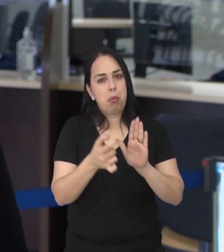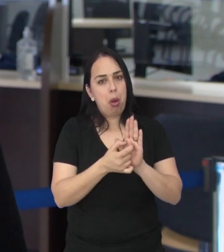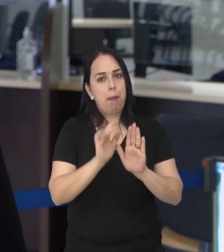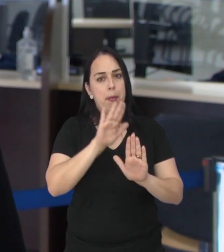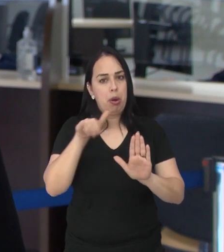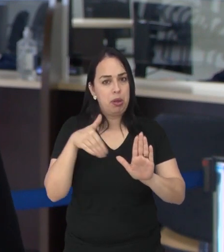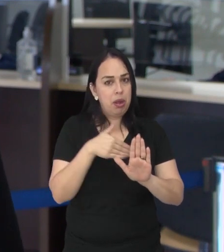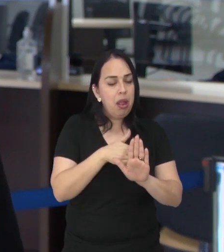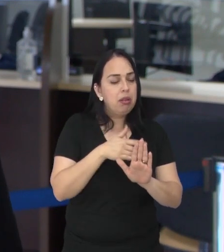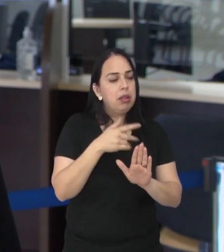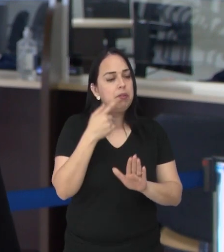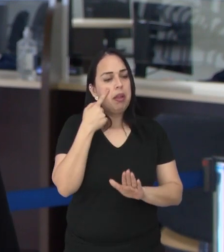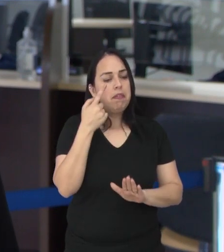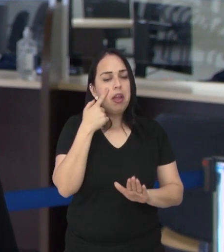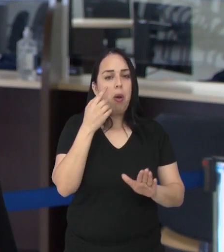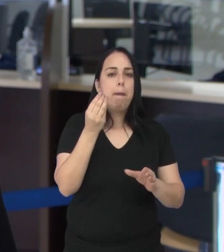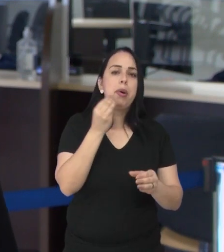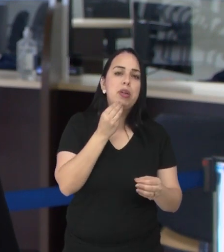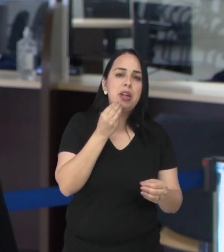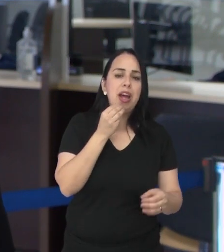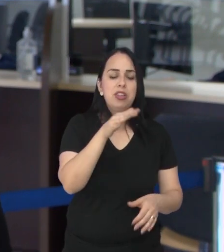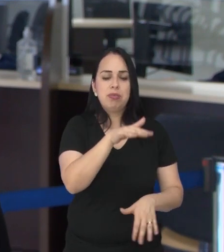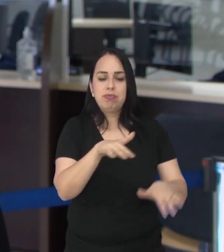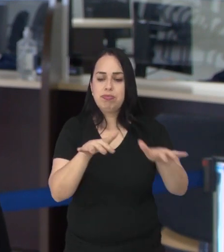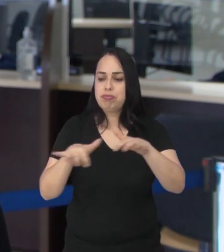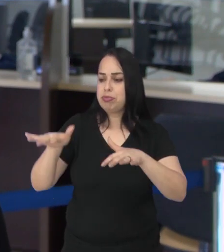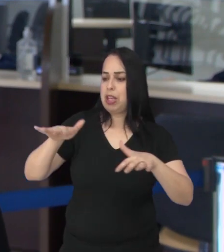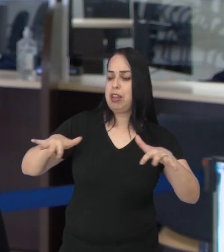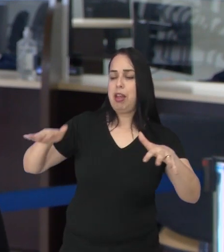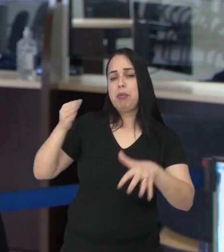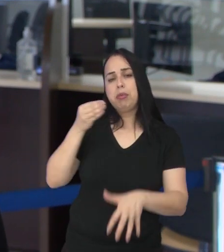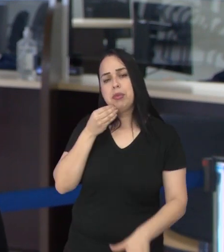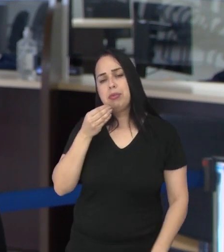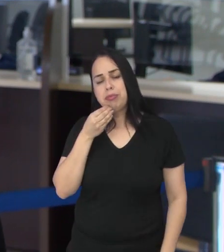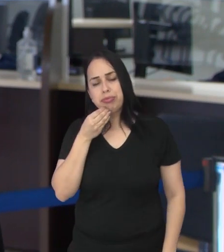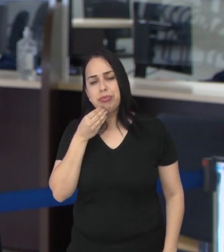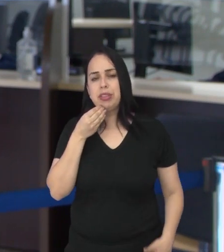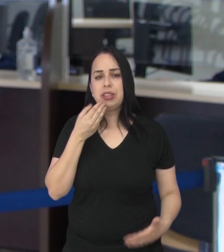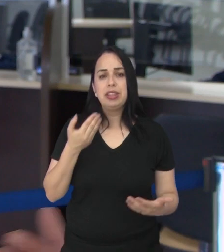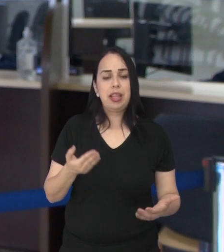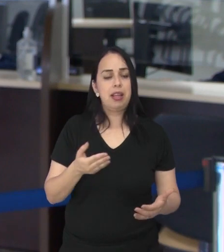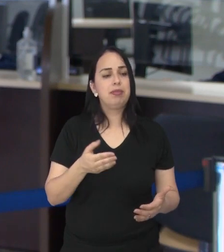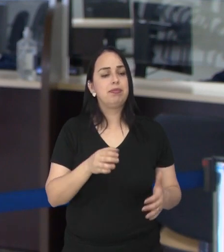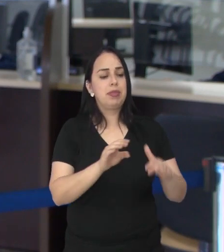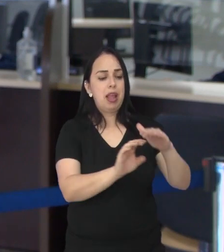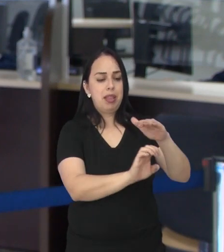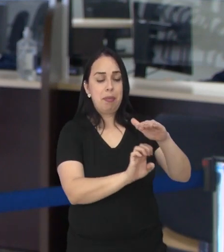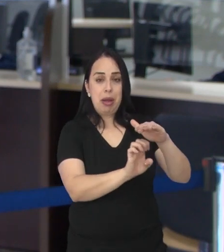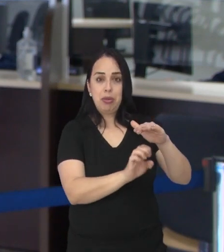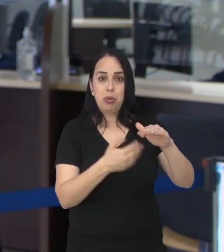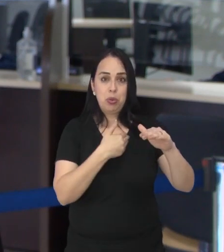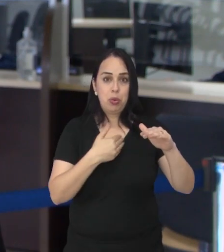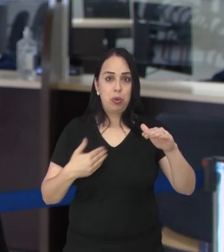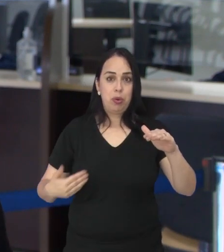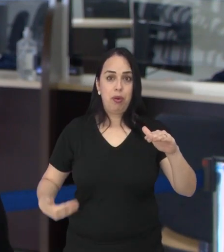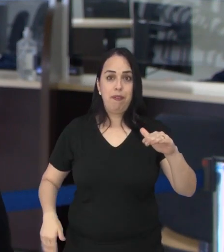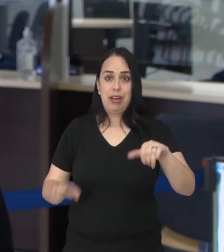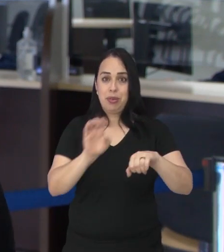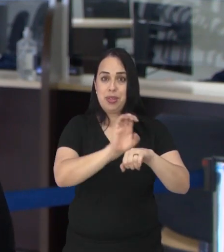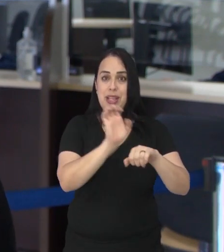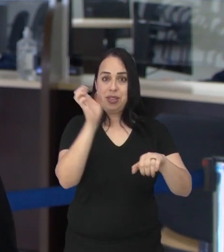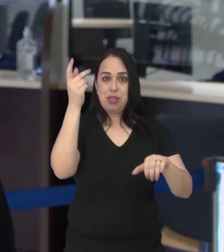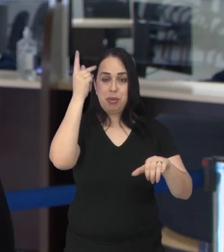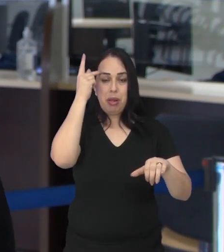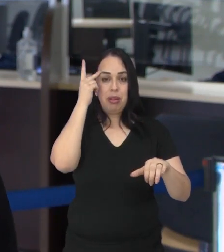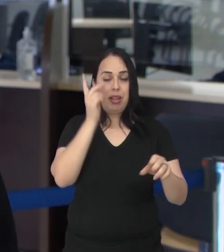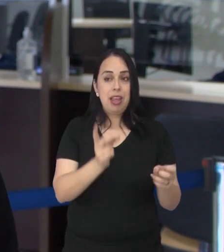É um ambiente que tem inteligência artificial por trás, que fica olhando oportunidades de mercado globalmente falando e coloca essas